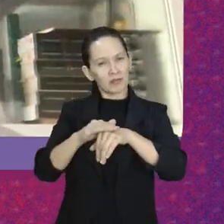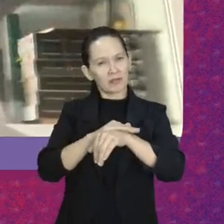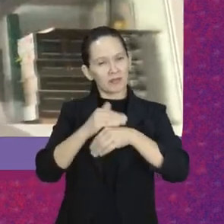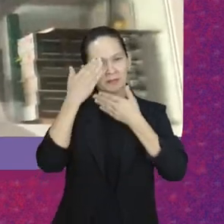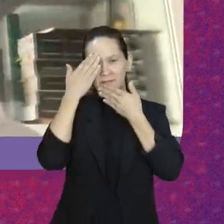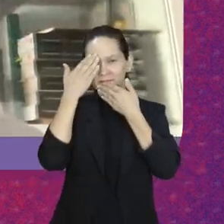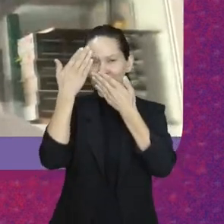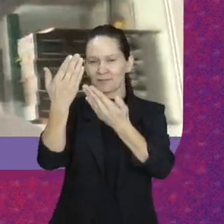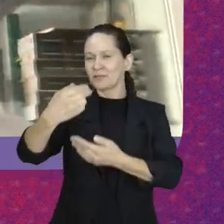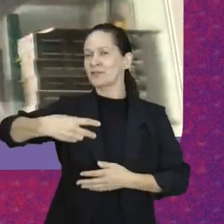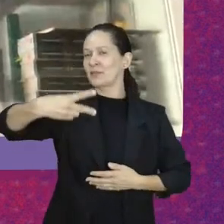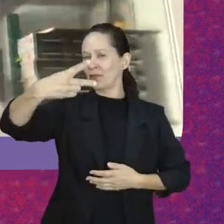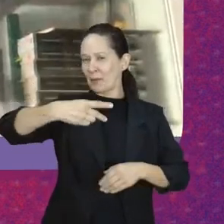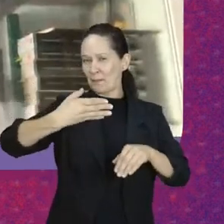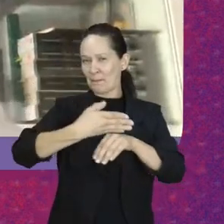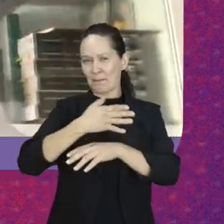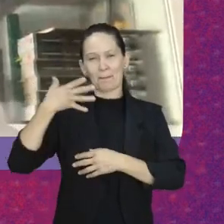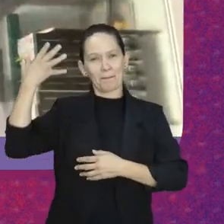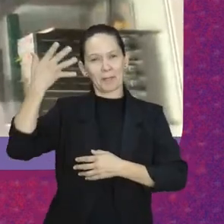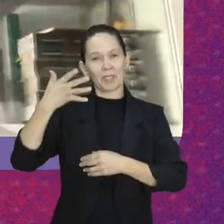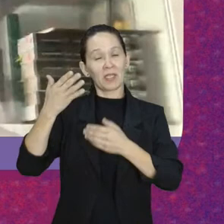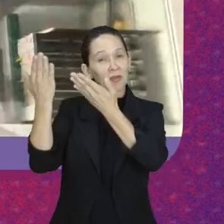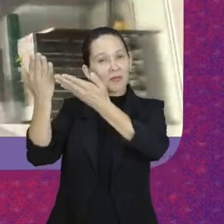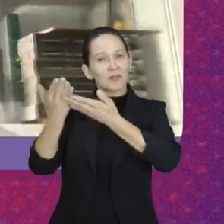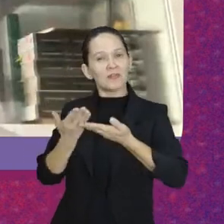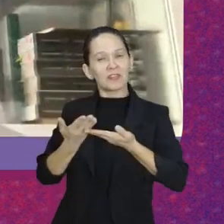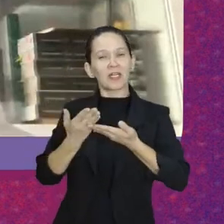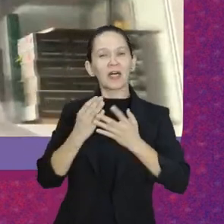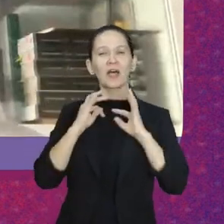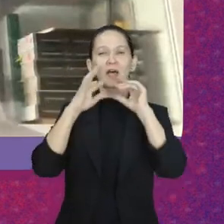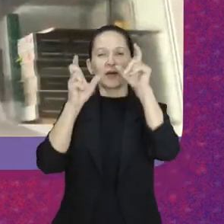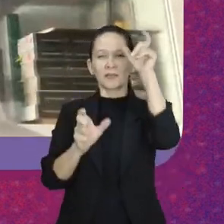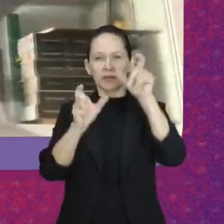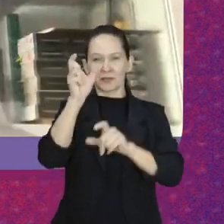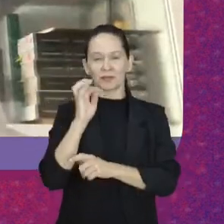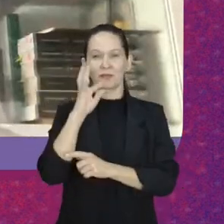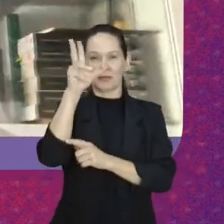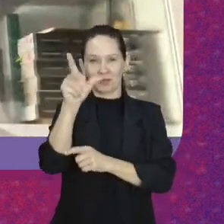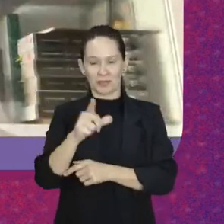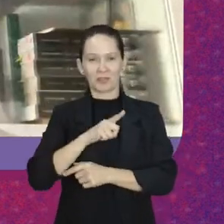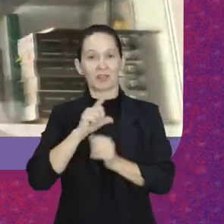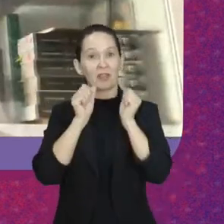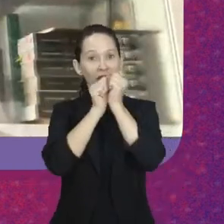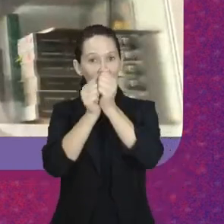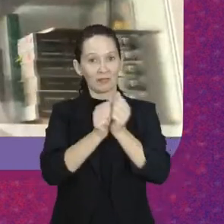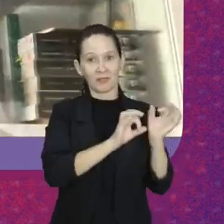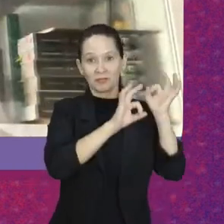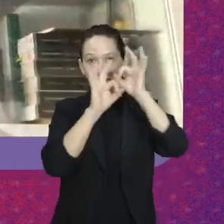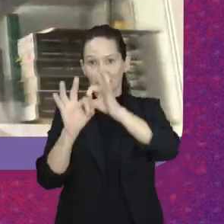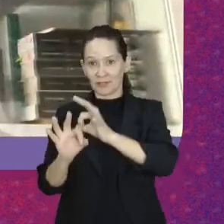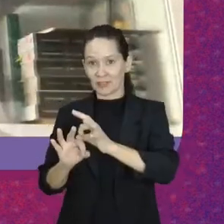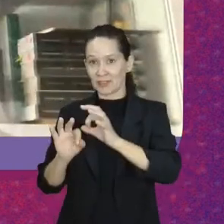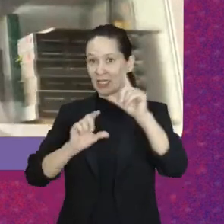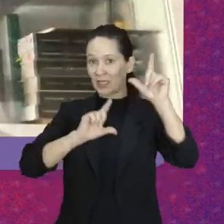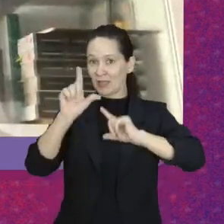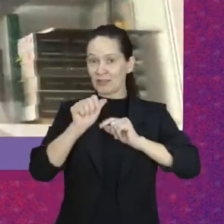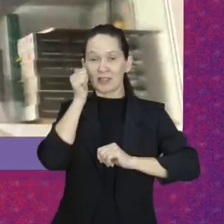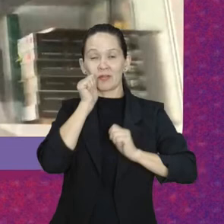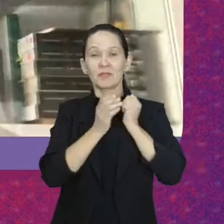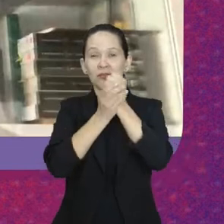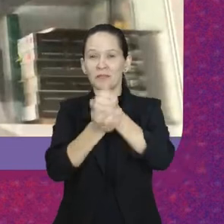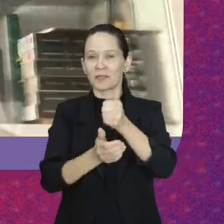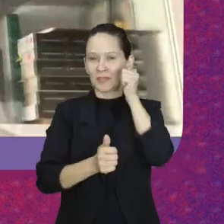agradecer muito vocês, quero convidar todas as pessoas que têm acompanhado a TV Elas por